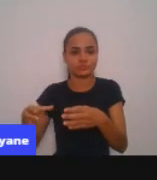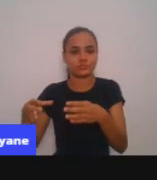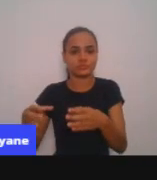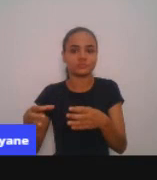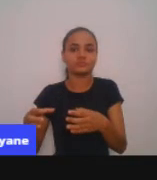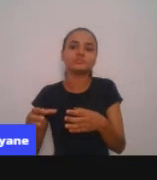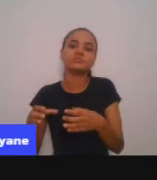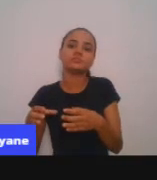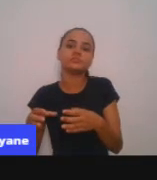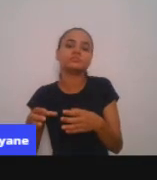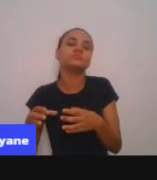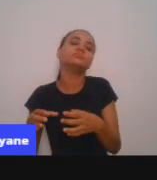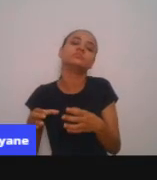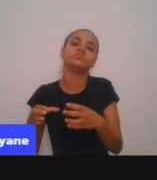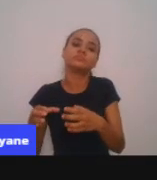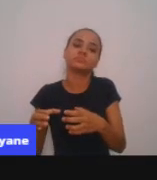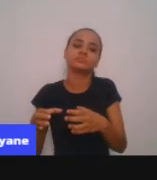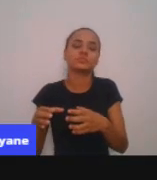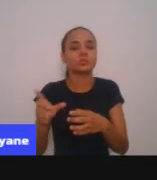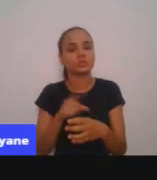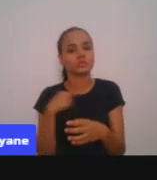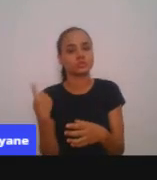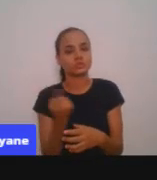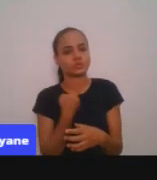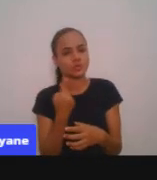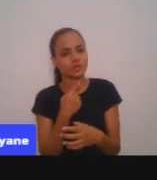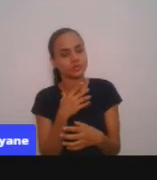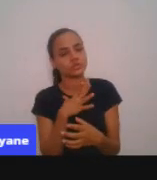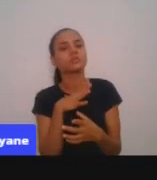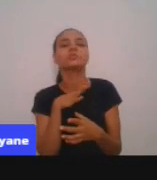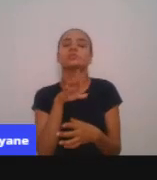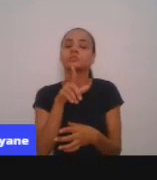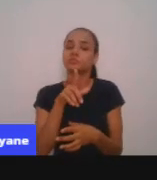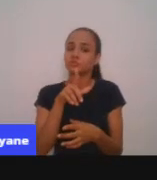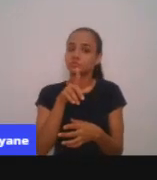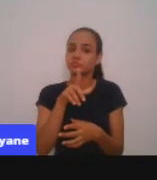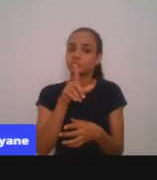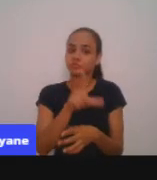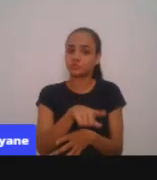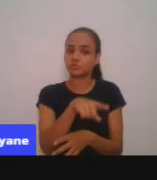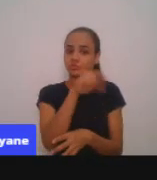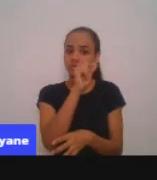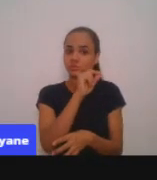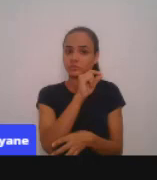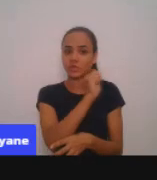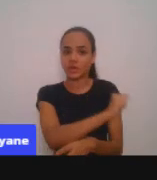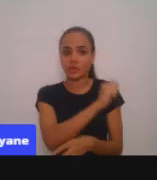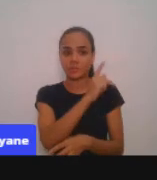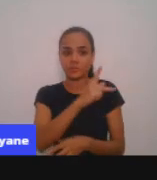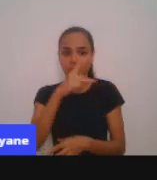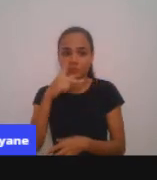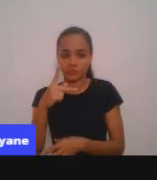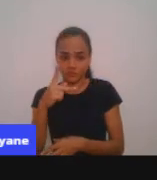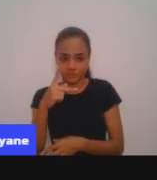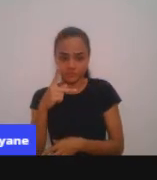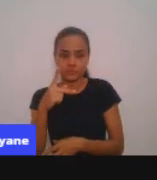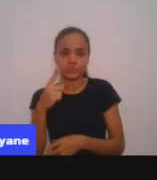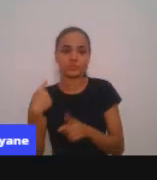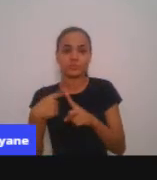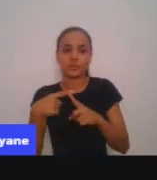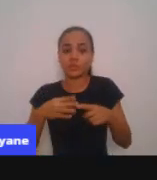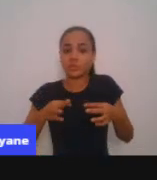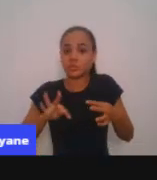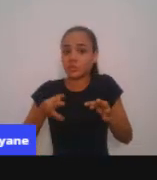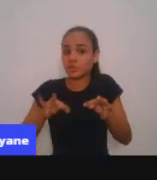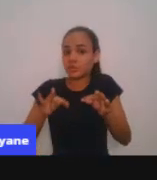nós escolhemos esses aplicativos, esses tutoriais, pela questão tecnológica, de como é que